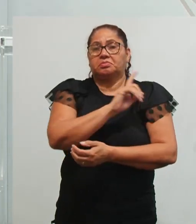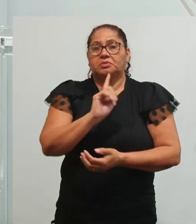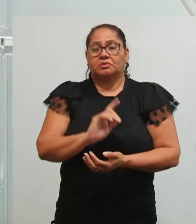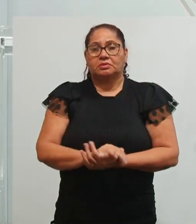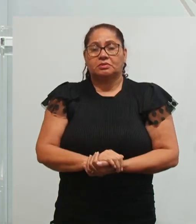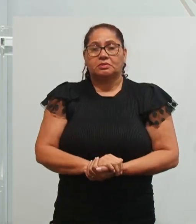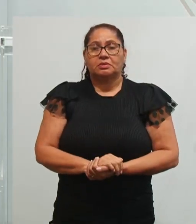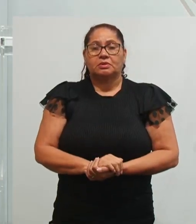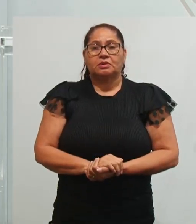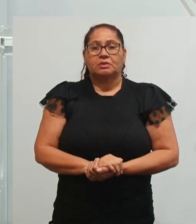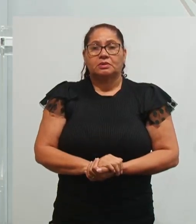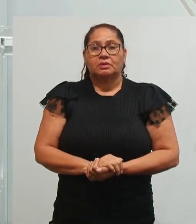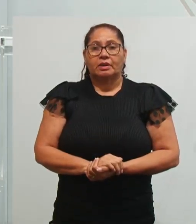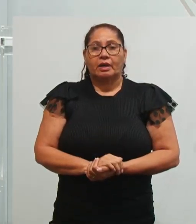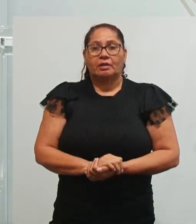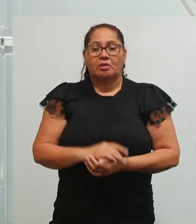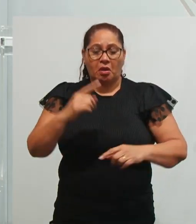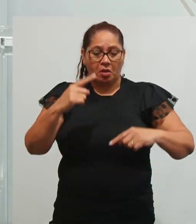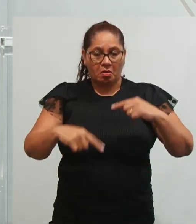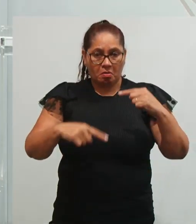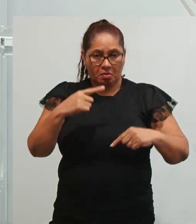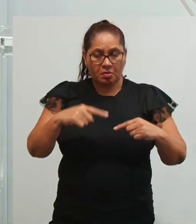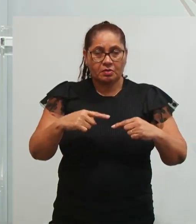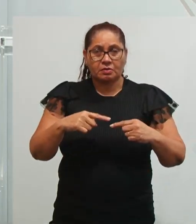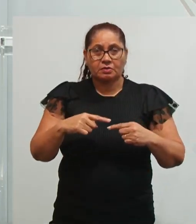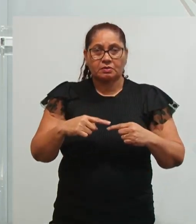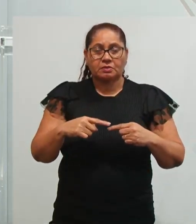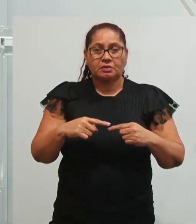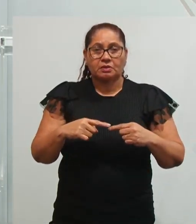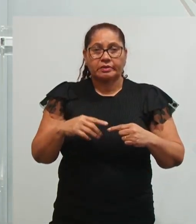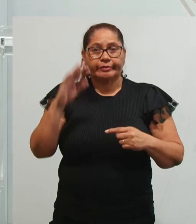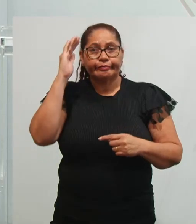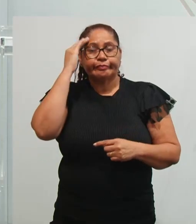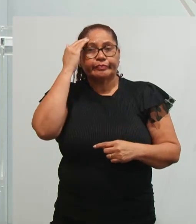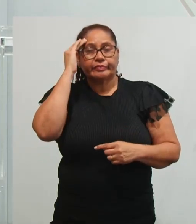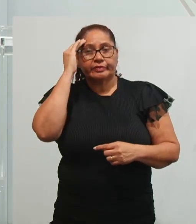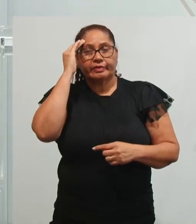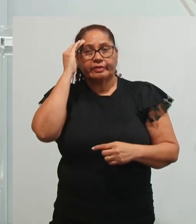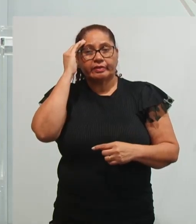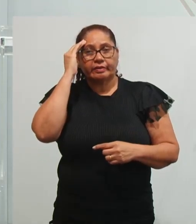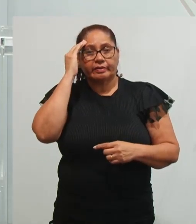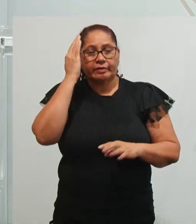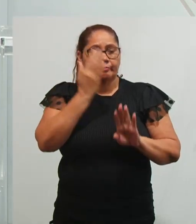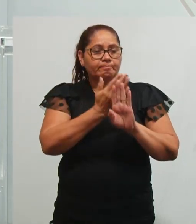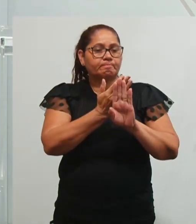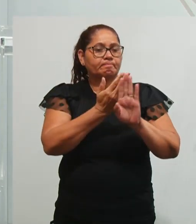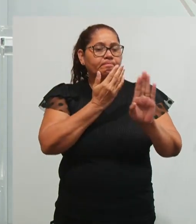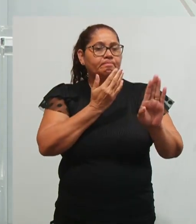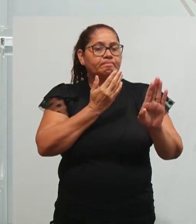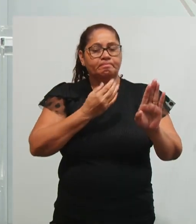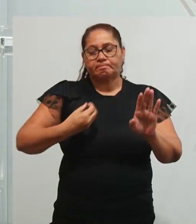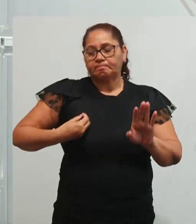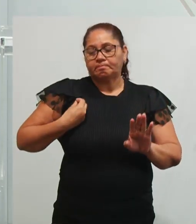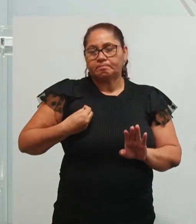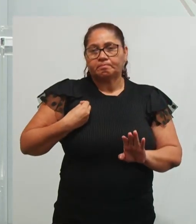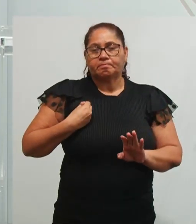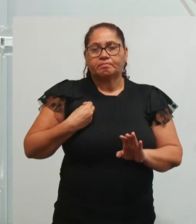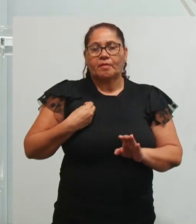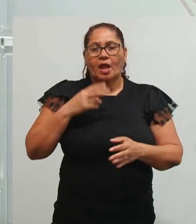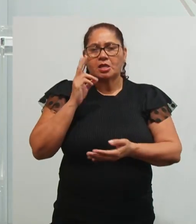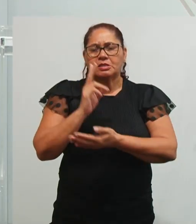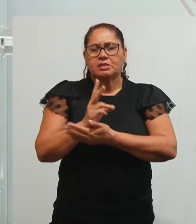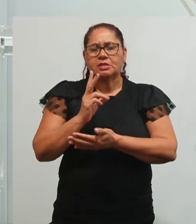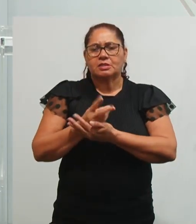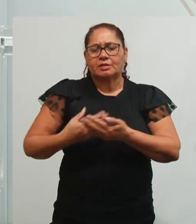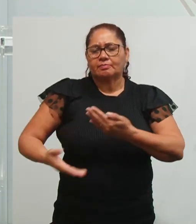é um objeto, ele não deve ser entendido como um elemento isolado. Ele é um ser vivo em constante interação e,